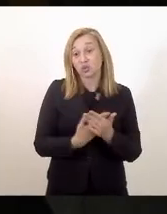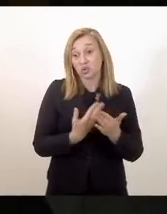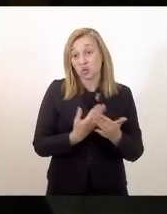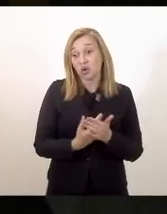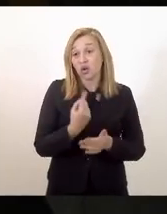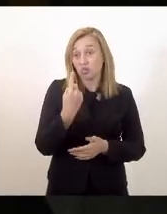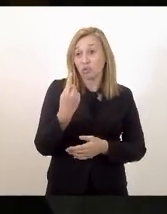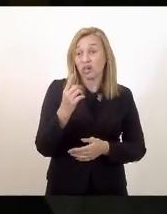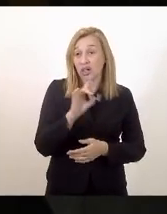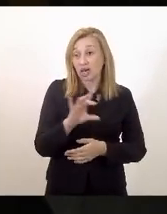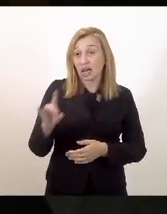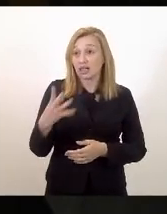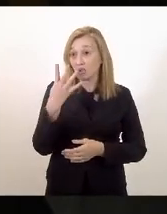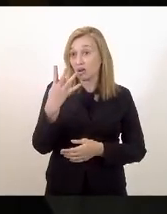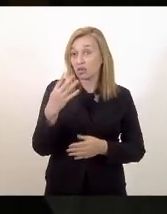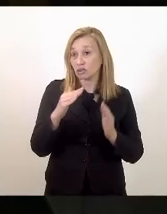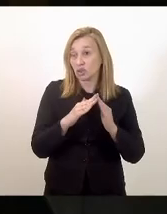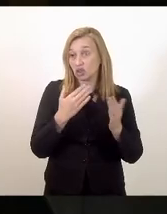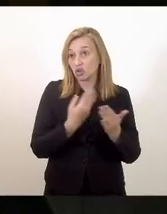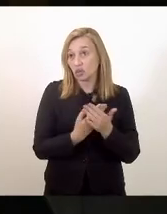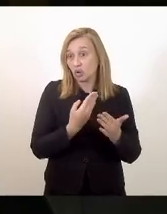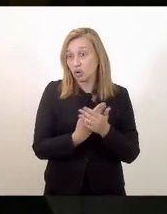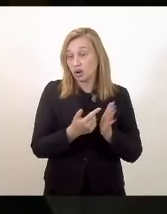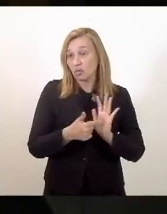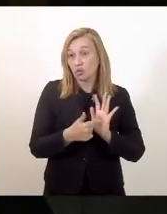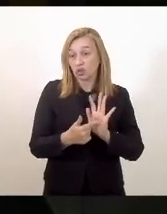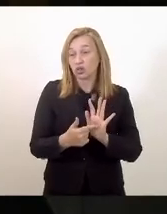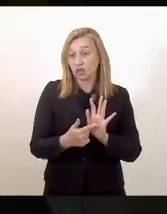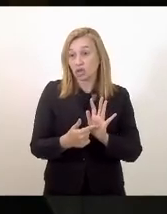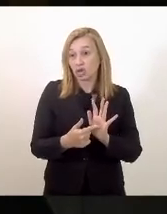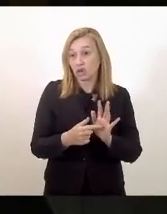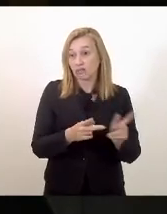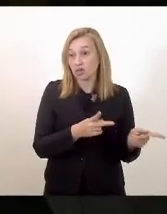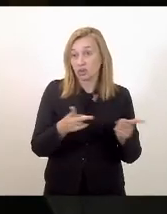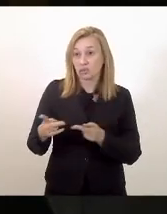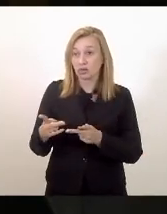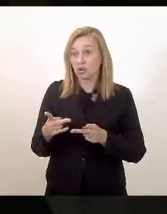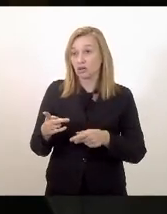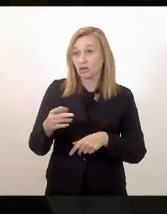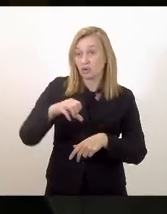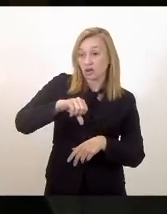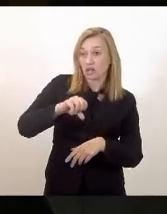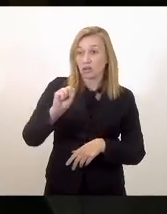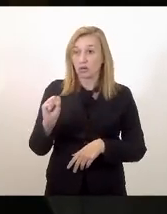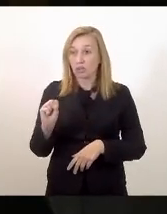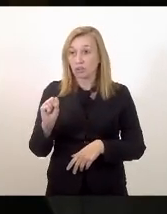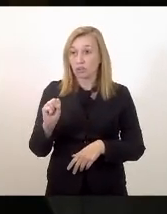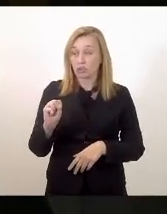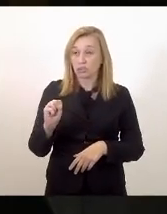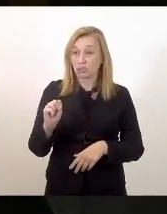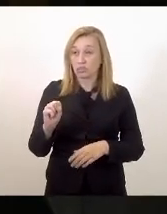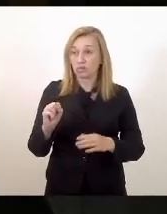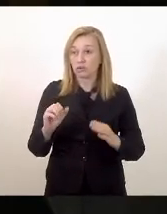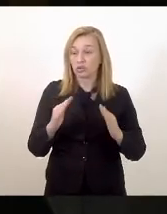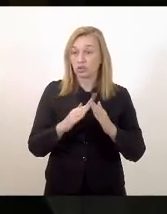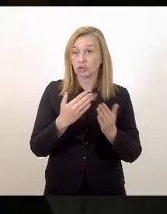cada quatro escolas nossas, dessa amostragem que a gente visitou de 98 escolas, numa rede que tem pouco mais de